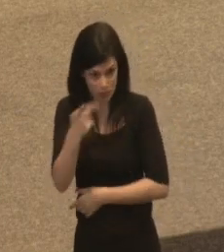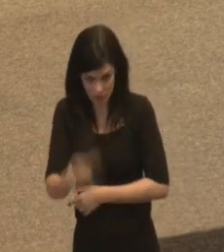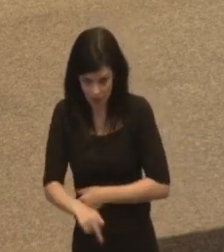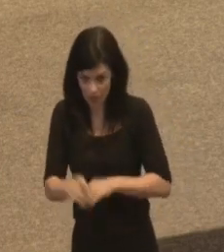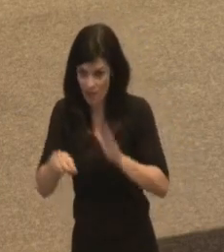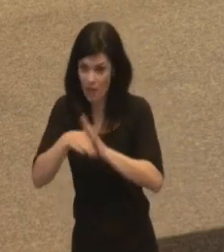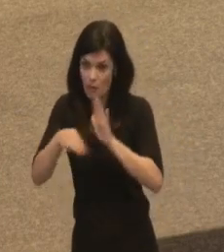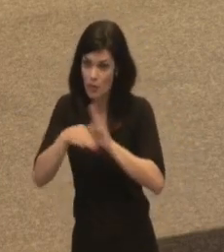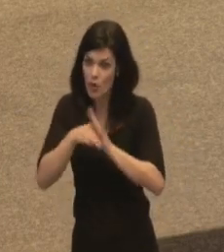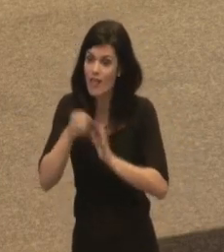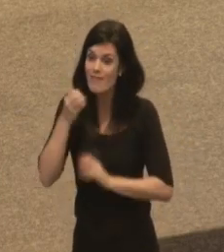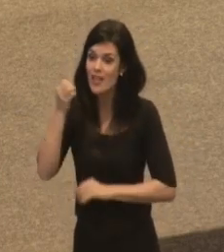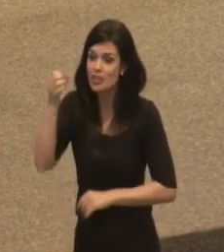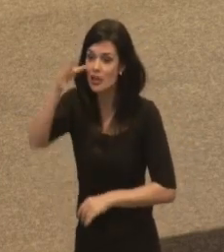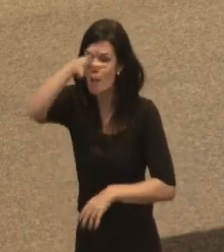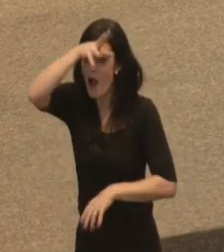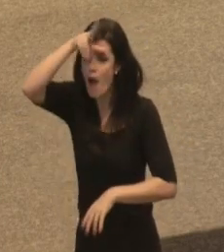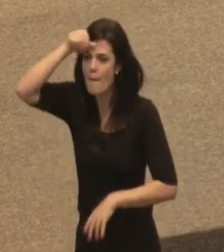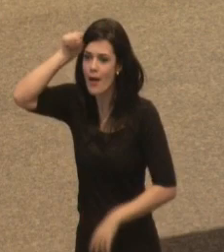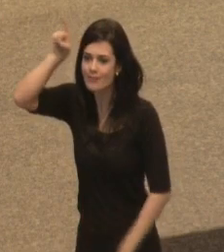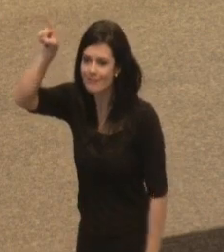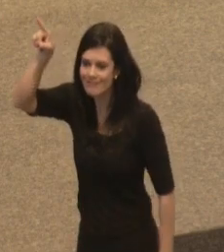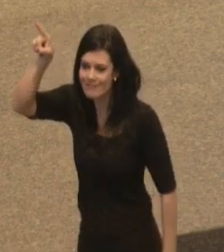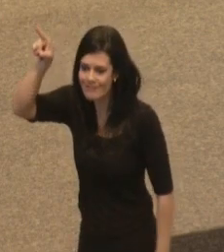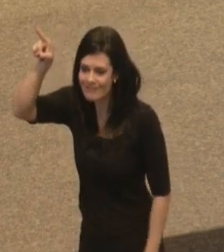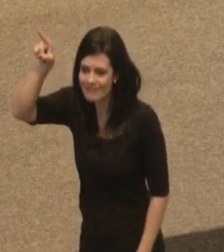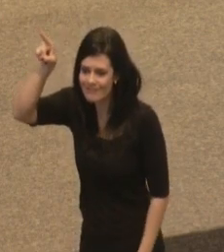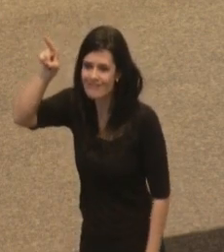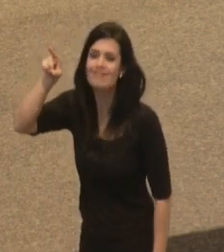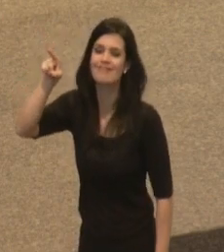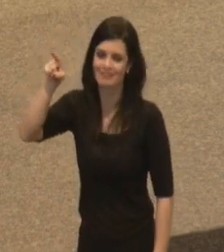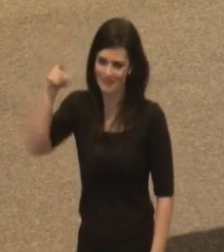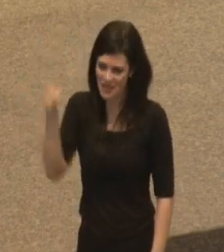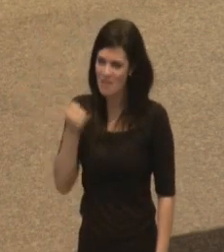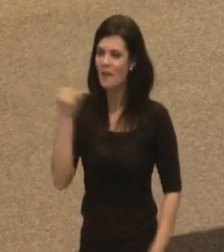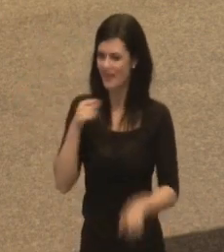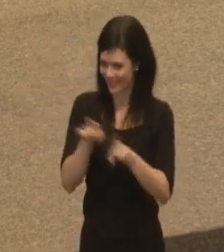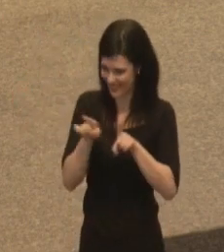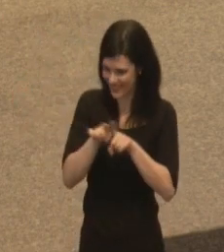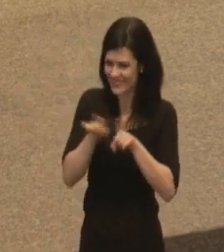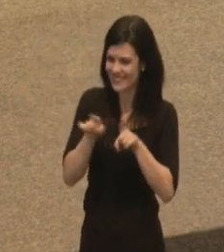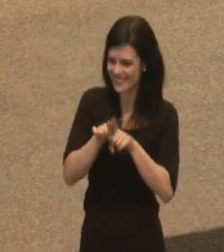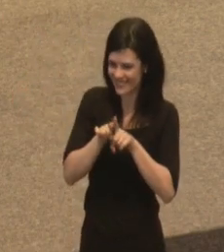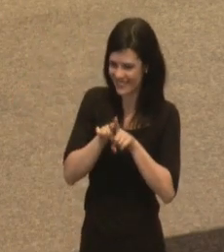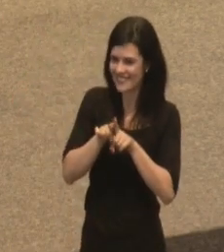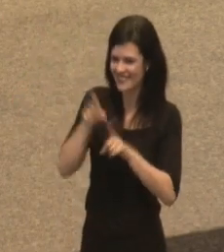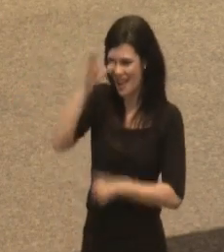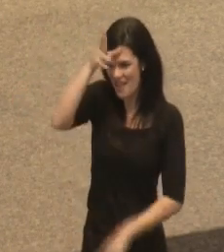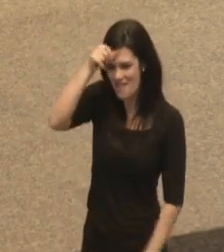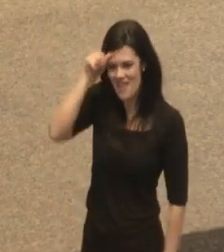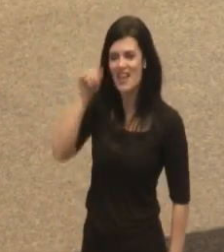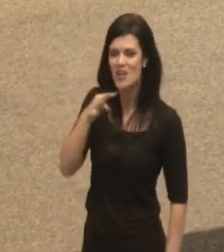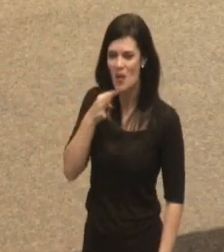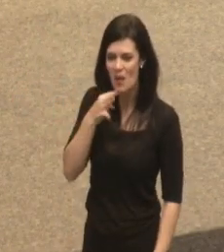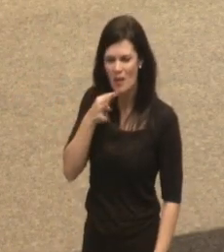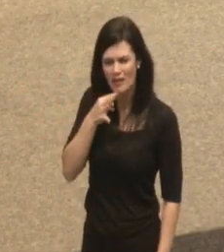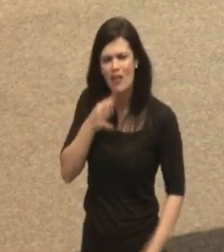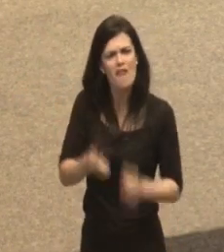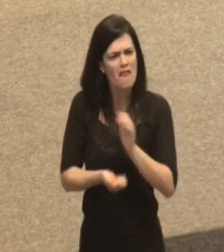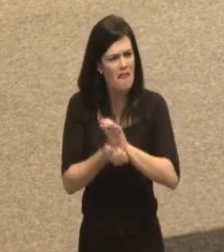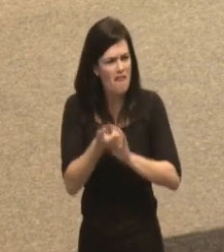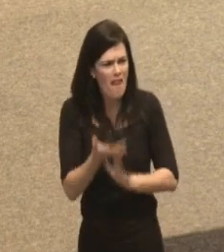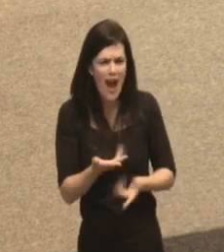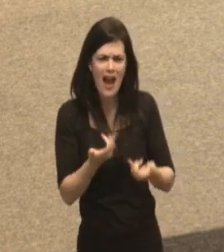as comunidades ribeirinhas. Irmãos, são tantas coisas lindas acontecendo no campo missionário, tantas